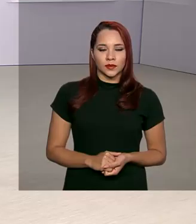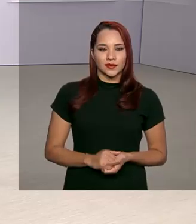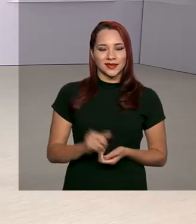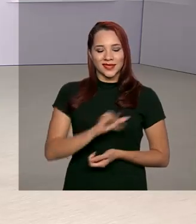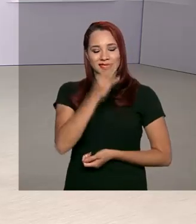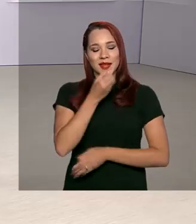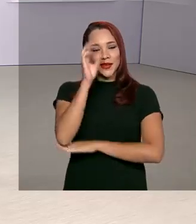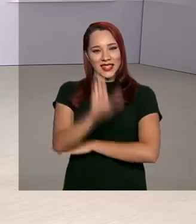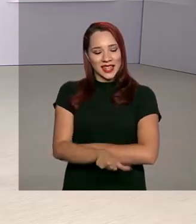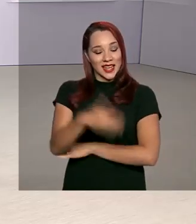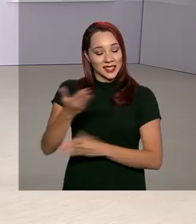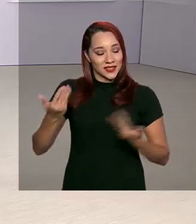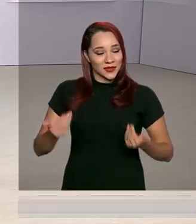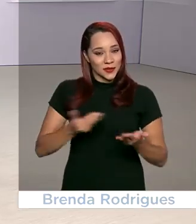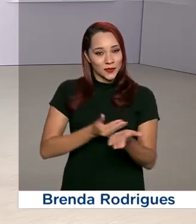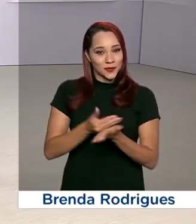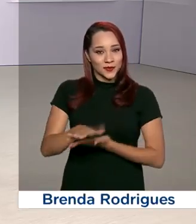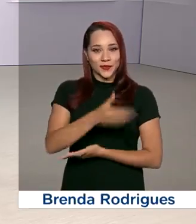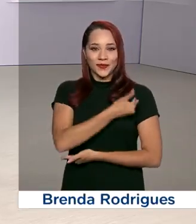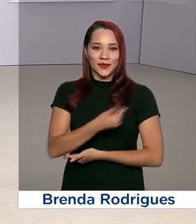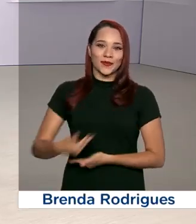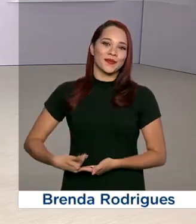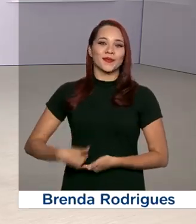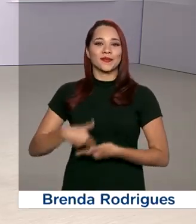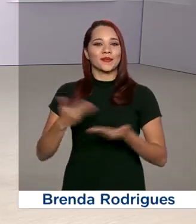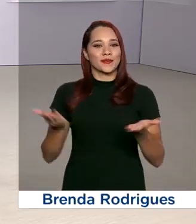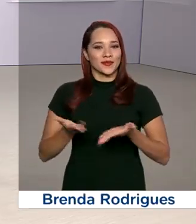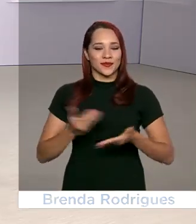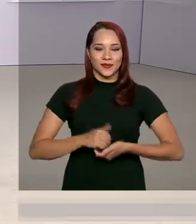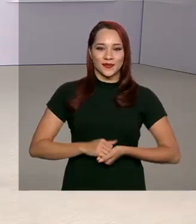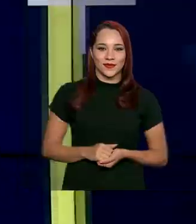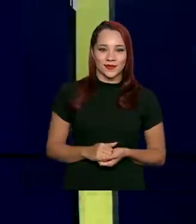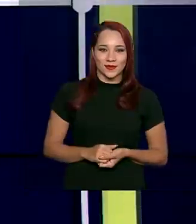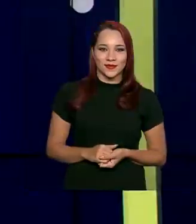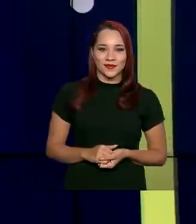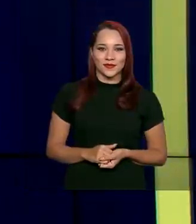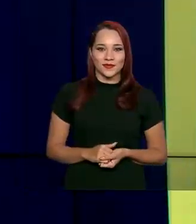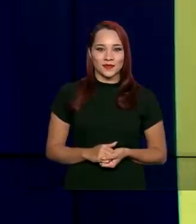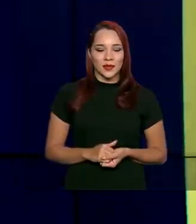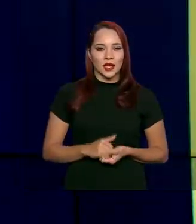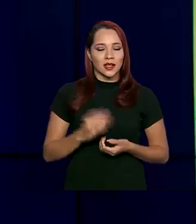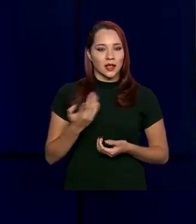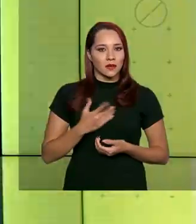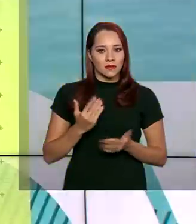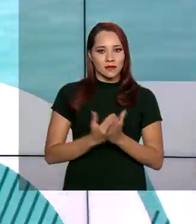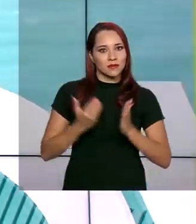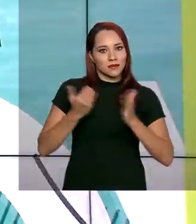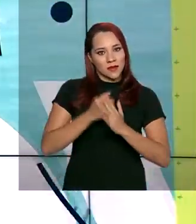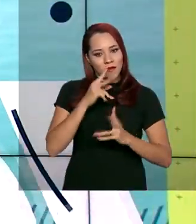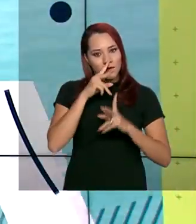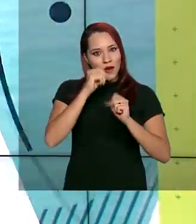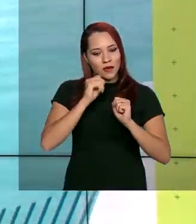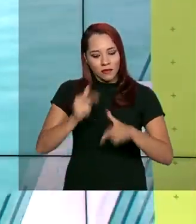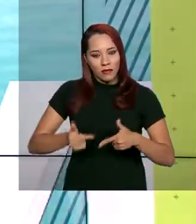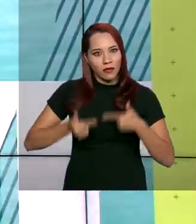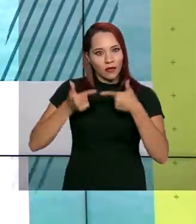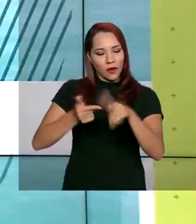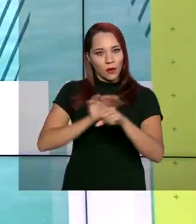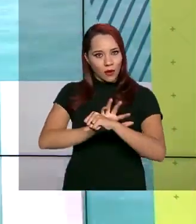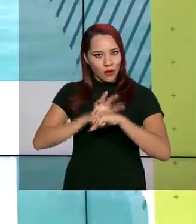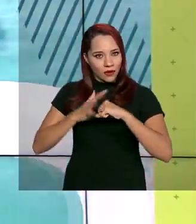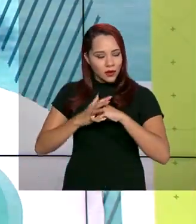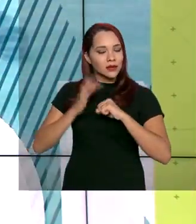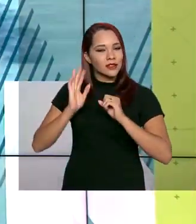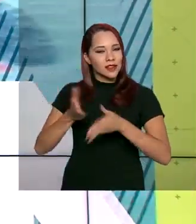Olá, boa tarde. Já estamos de volta com mais uma edição do Governo Agora. Para reforçar o enfrentamento ao novo coronavírus,